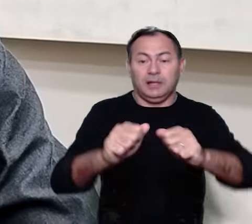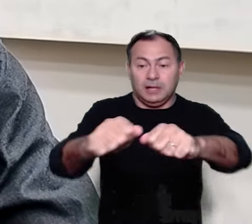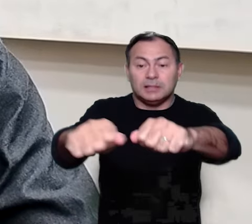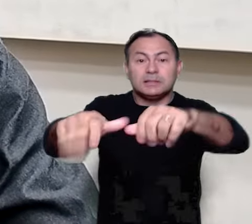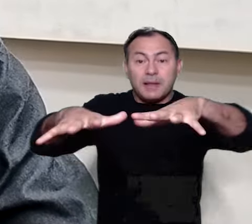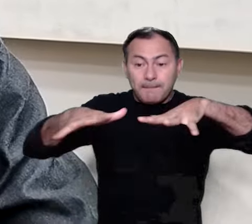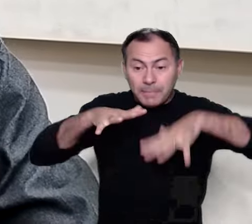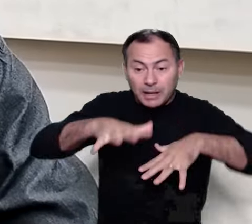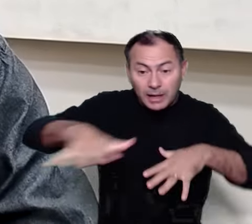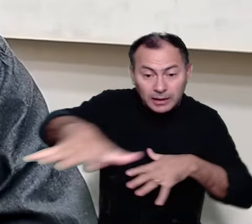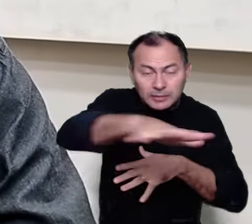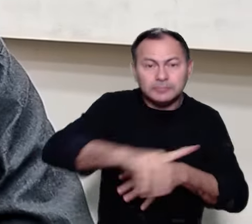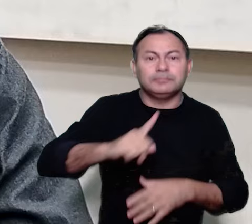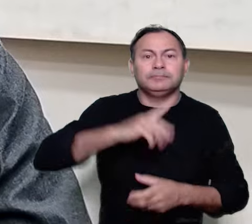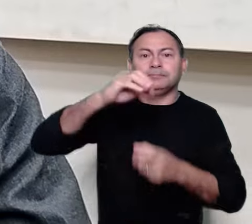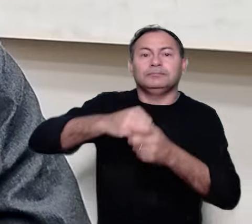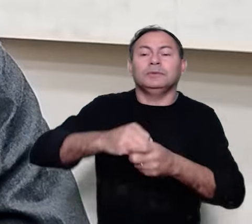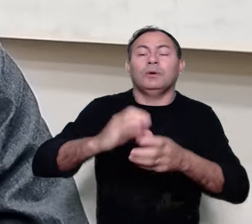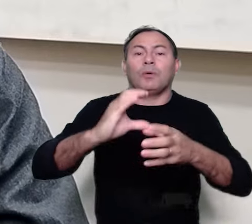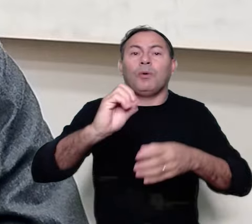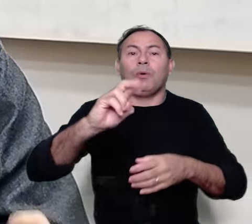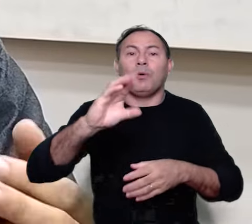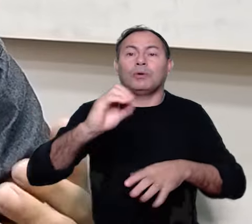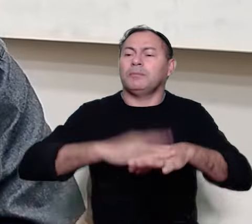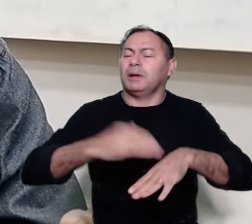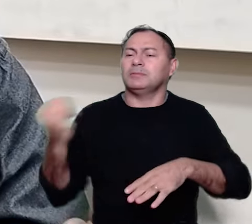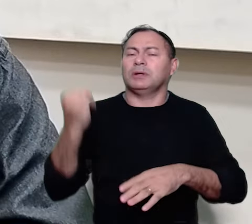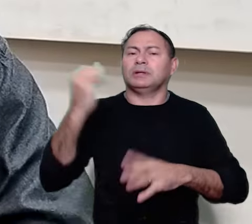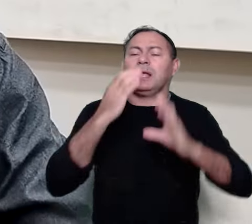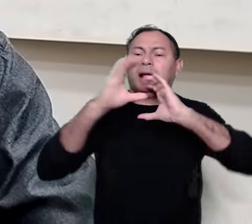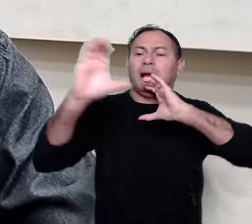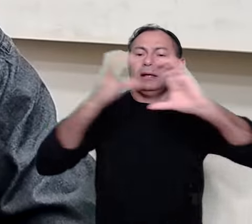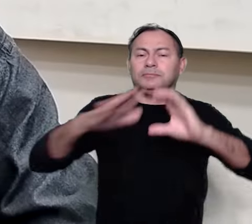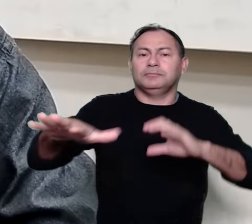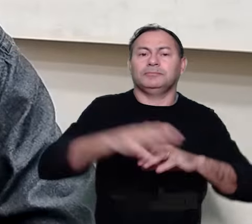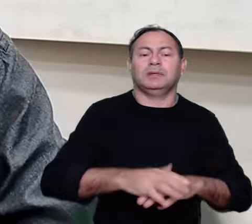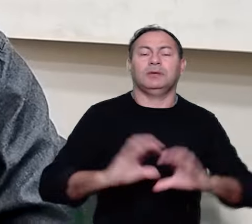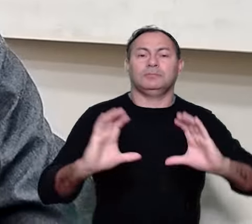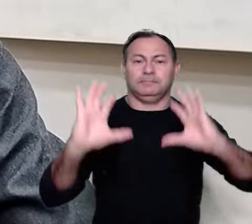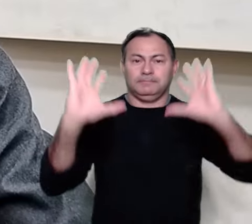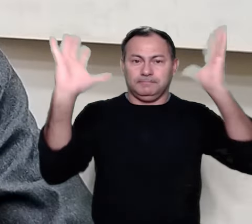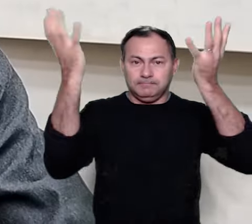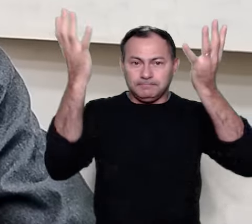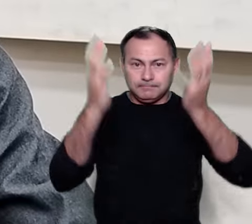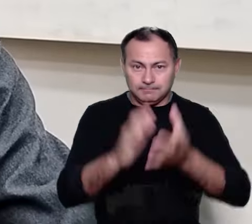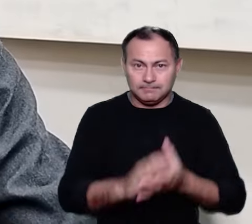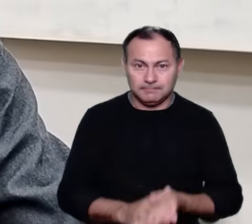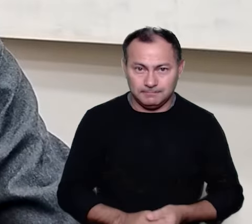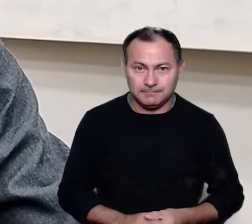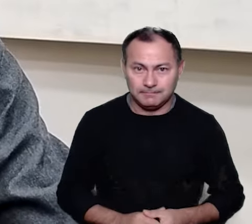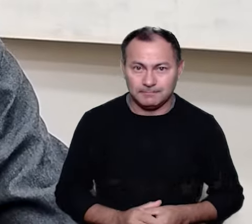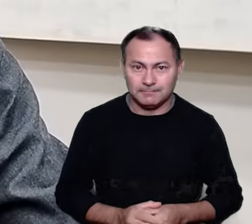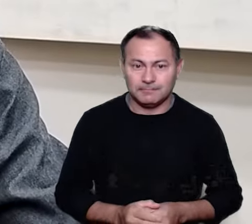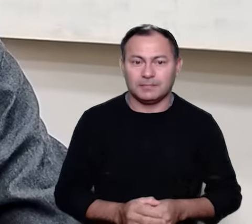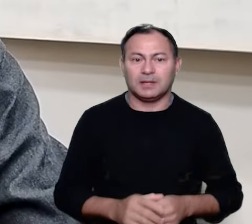A assembleia constitui o coro mais importante em uma celebração.